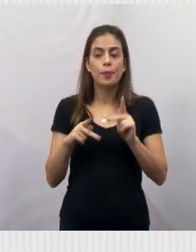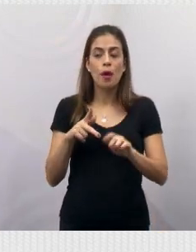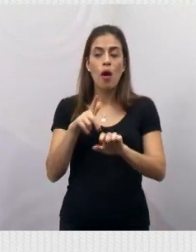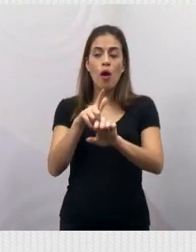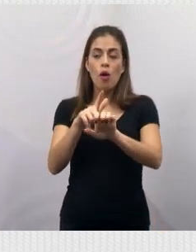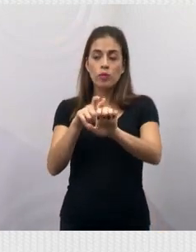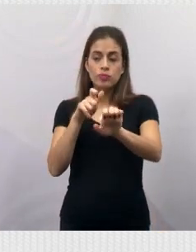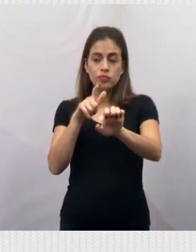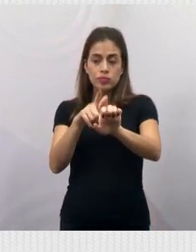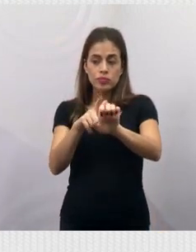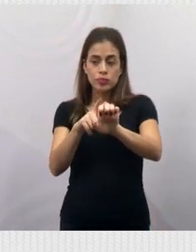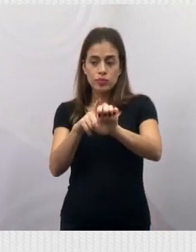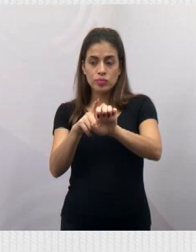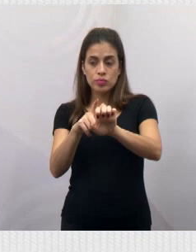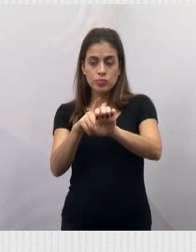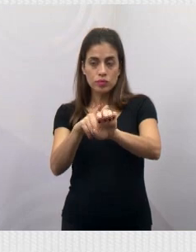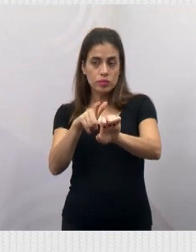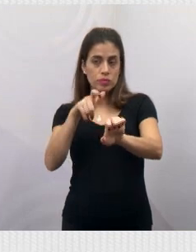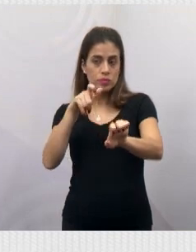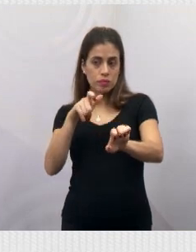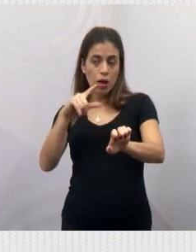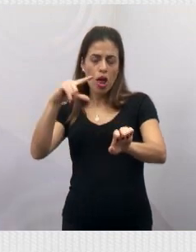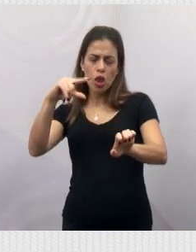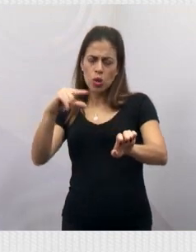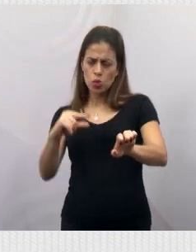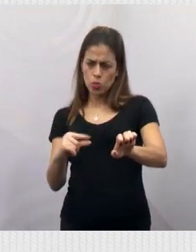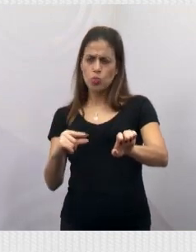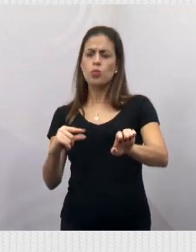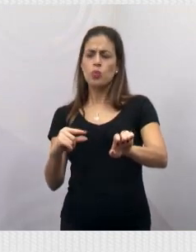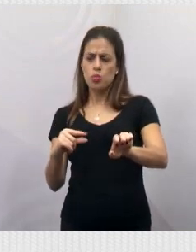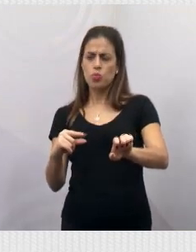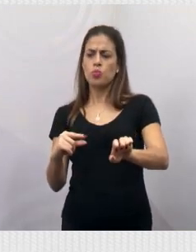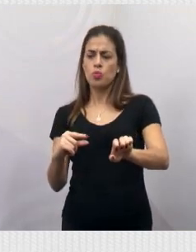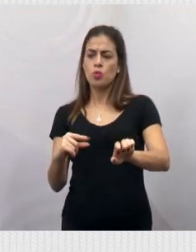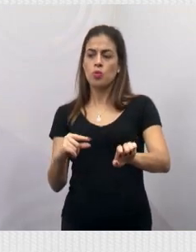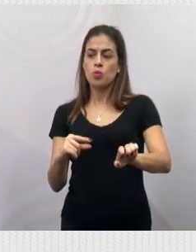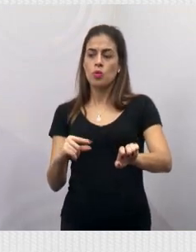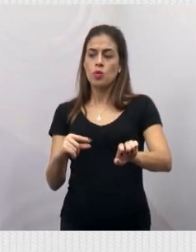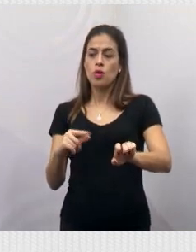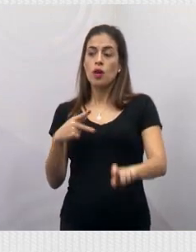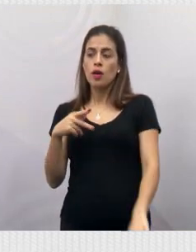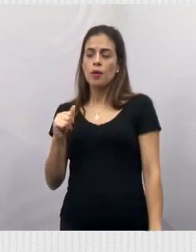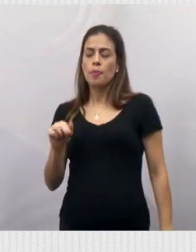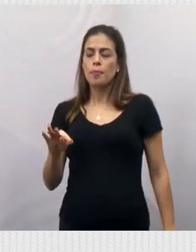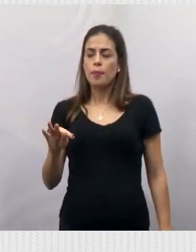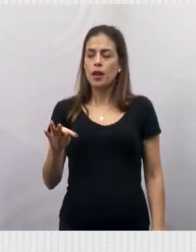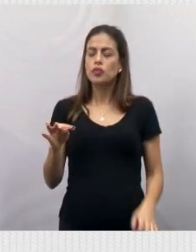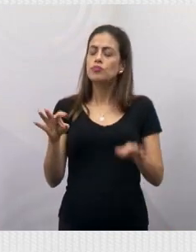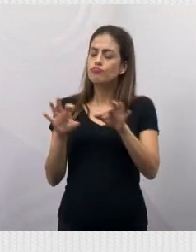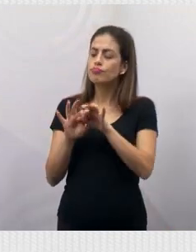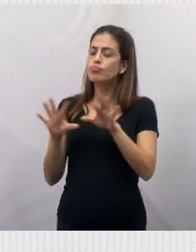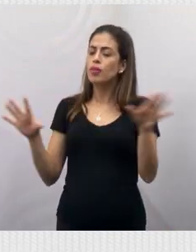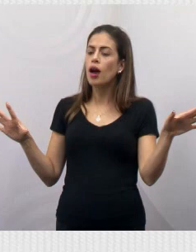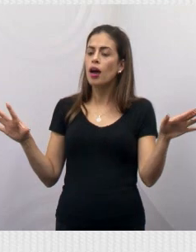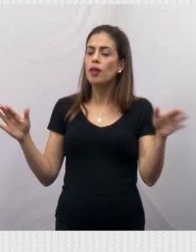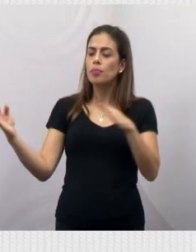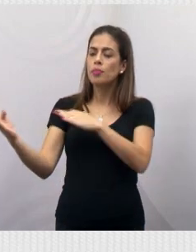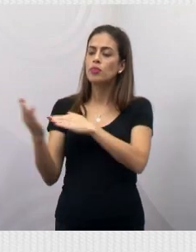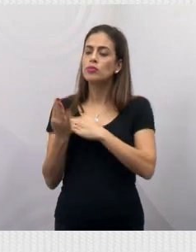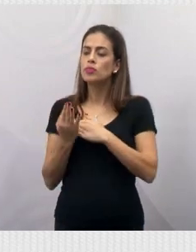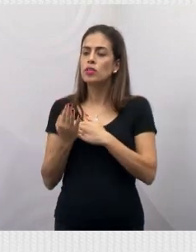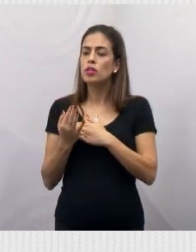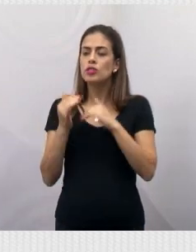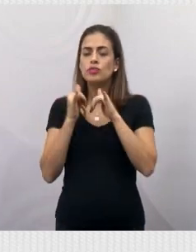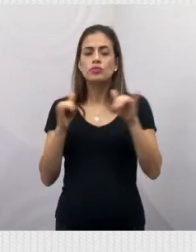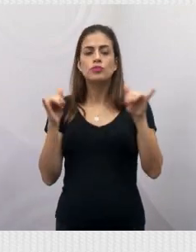empréstimos, assim, com valores bem baixos, né? Então, o PAT está à disposição para ajudar quem busca trabalho,